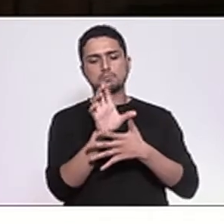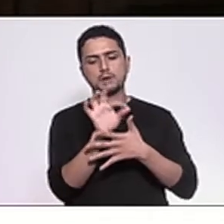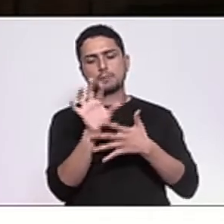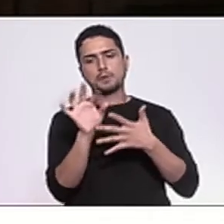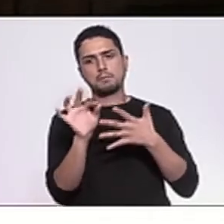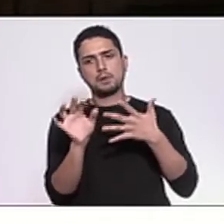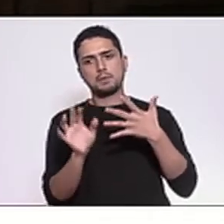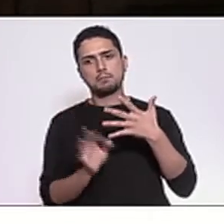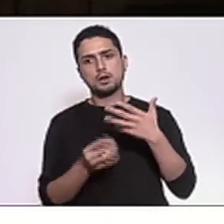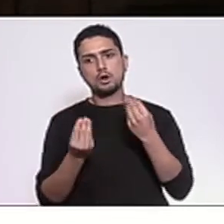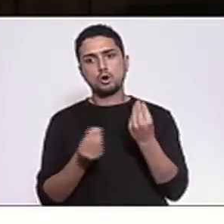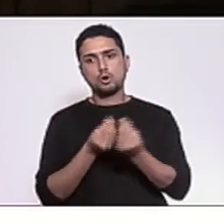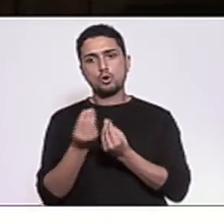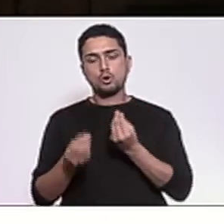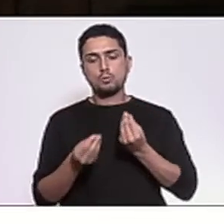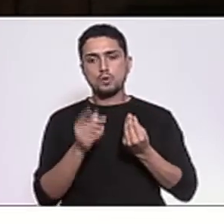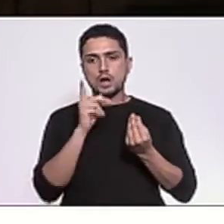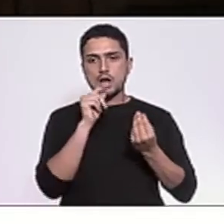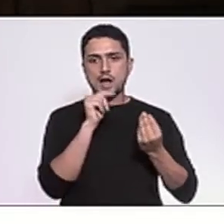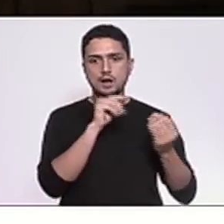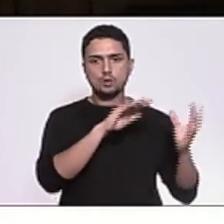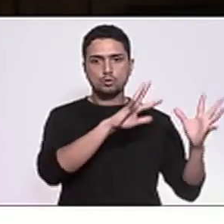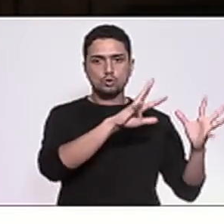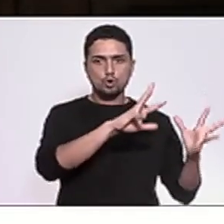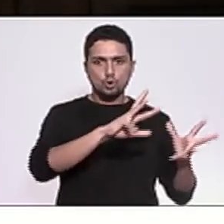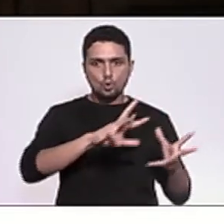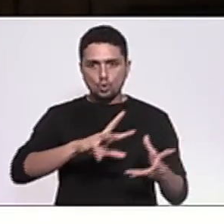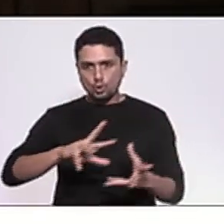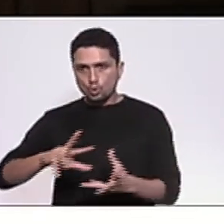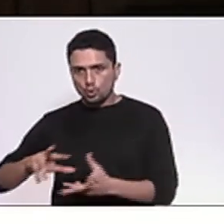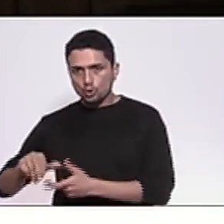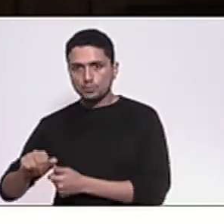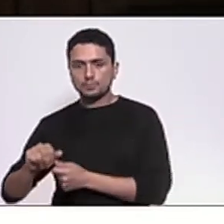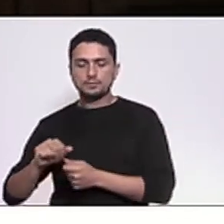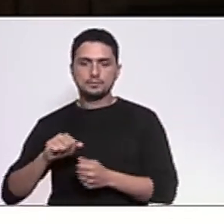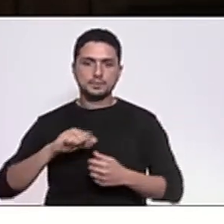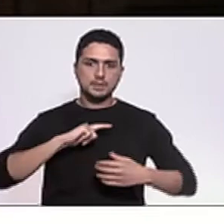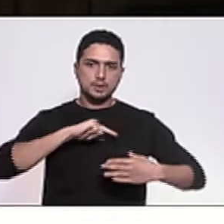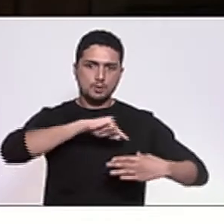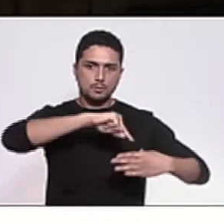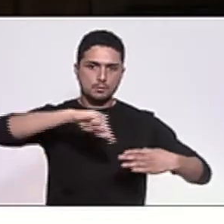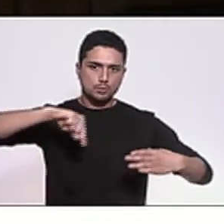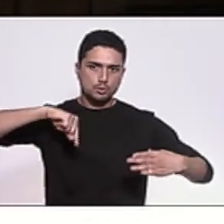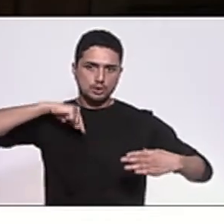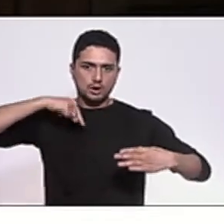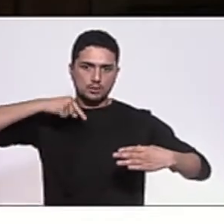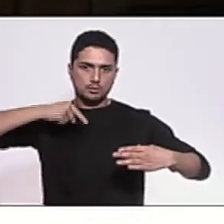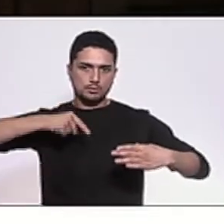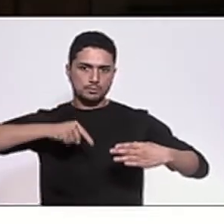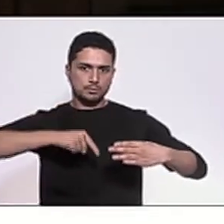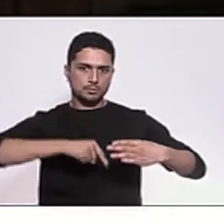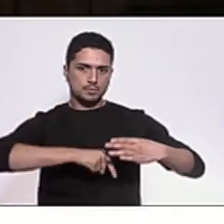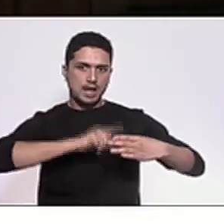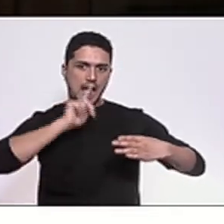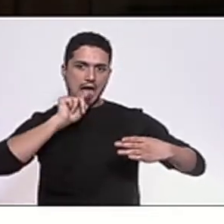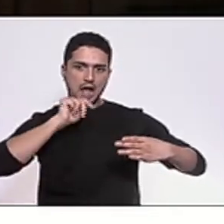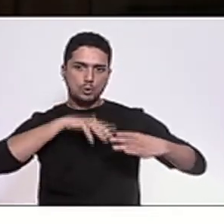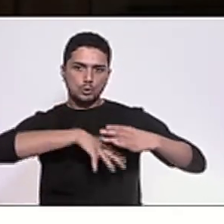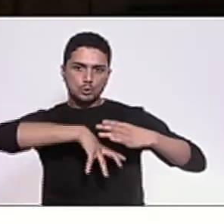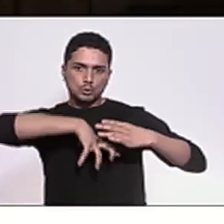o esvaziamento do buraco da estação da Gávea, retirar de lá toda a